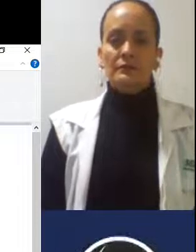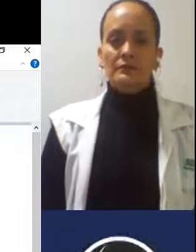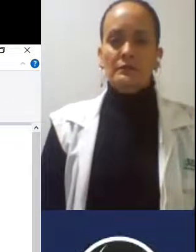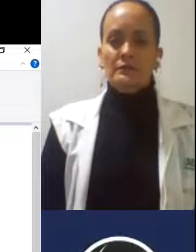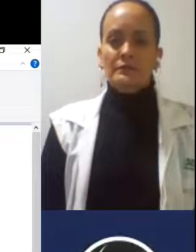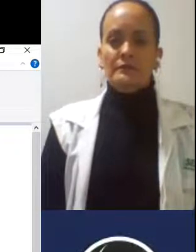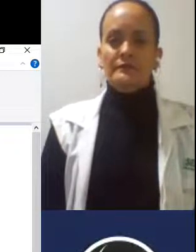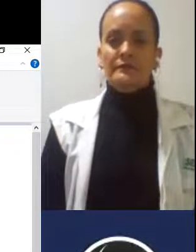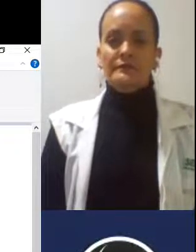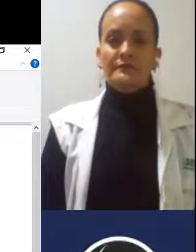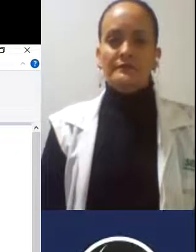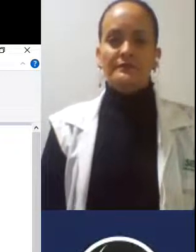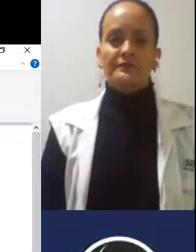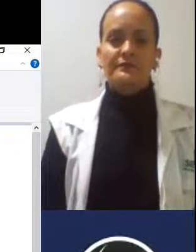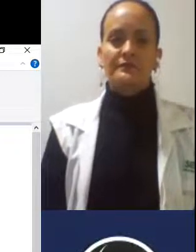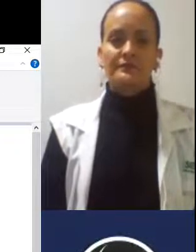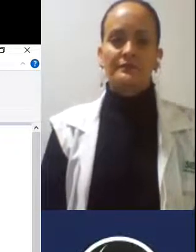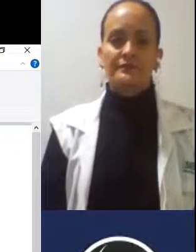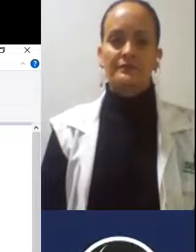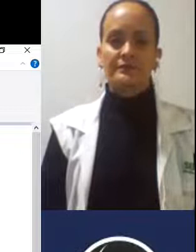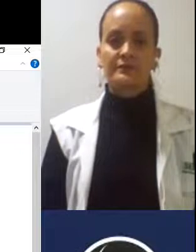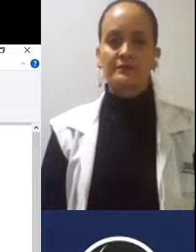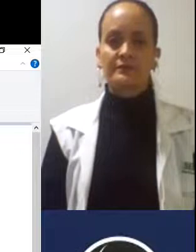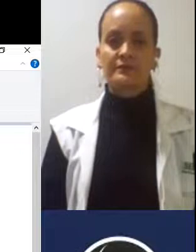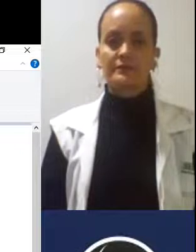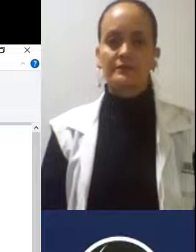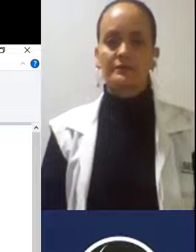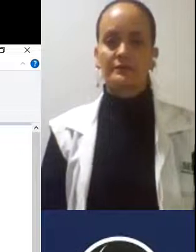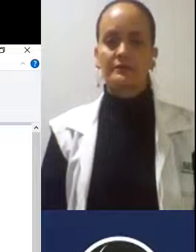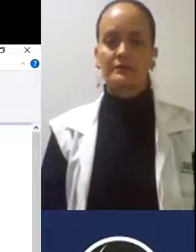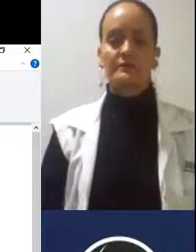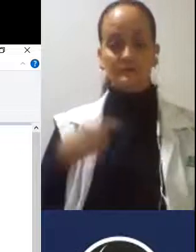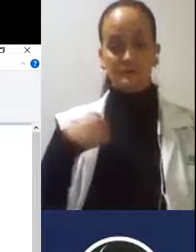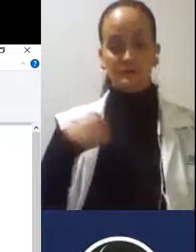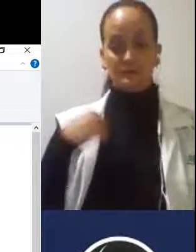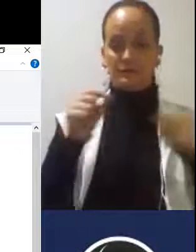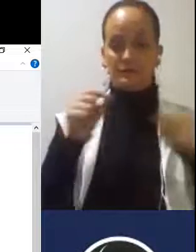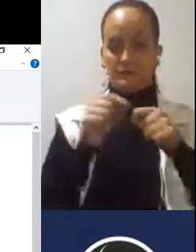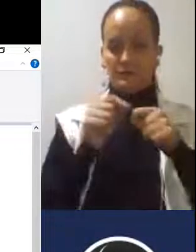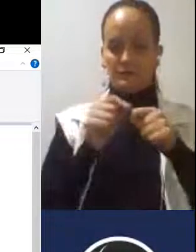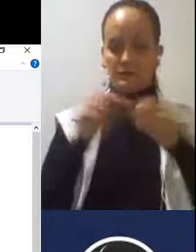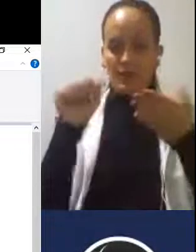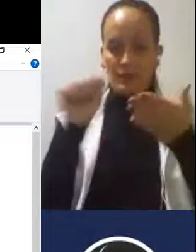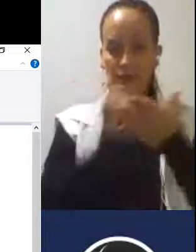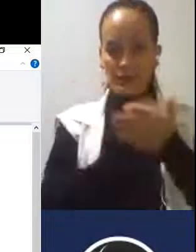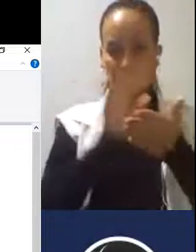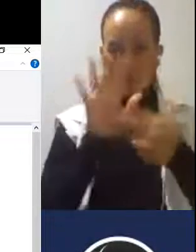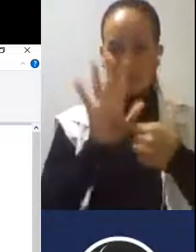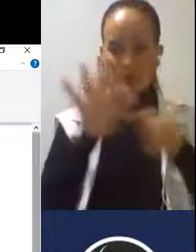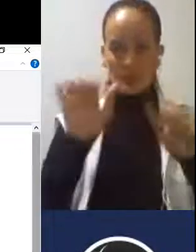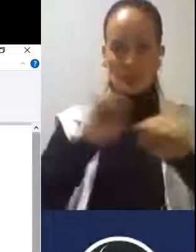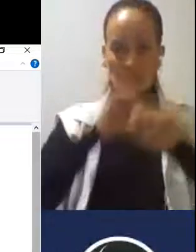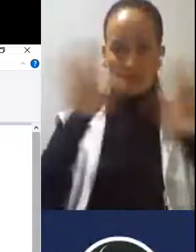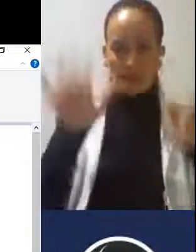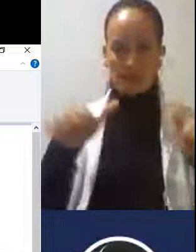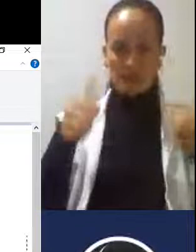circuito. Considerando o quê? Deixa eu só apagar aqui.